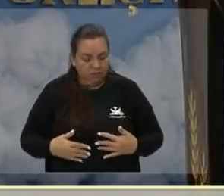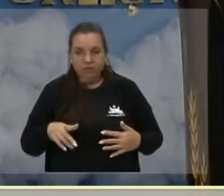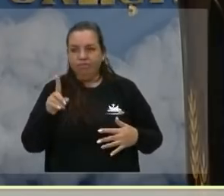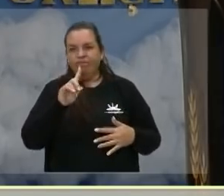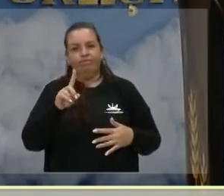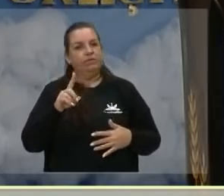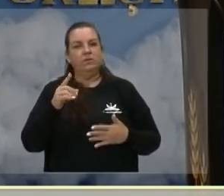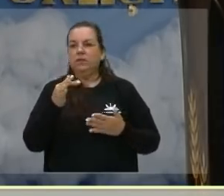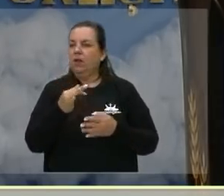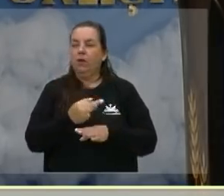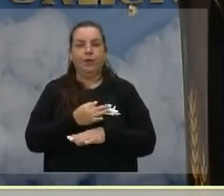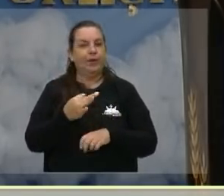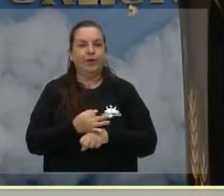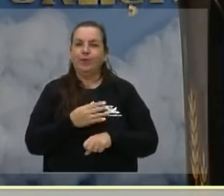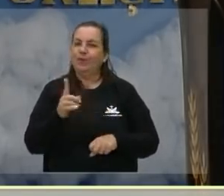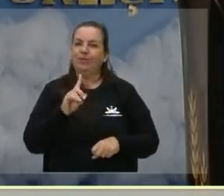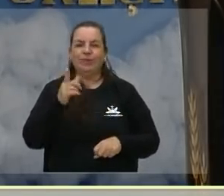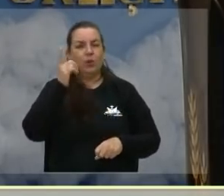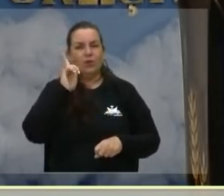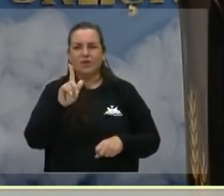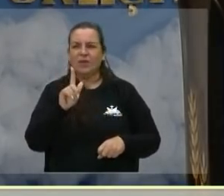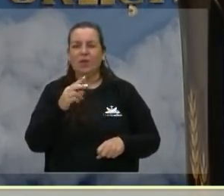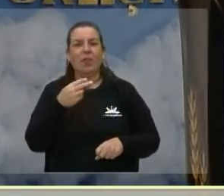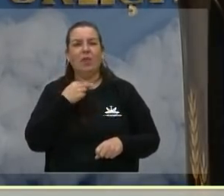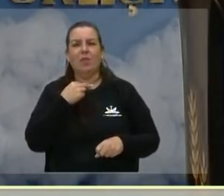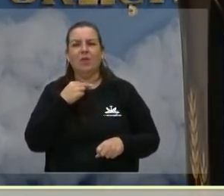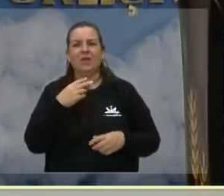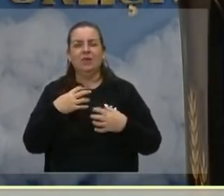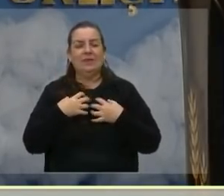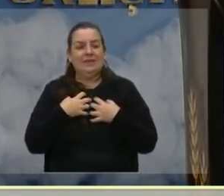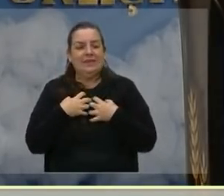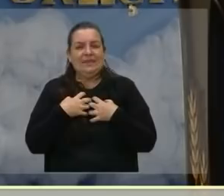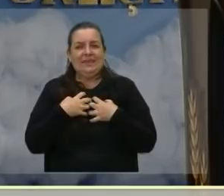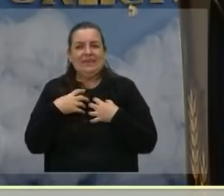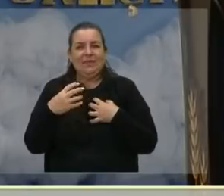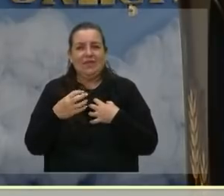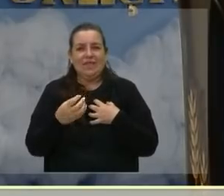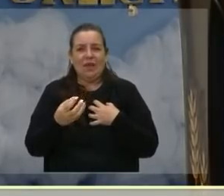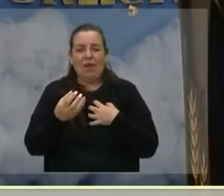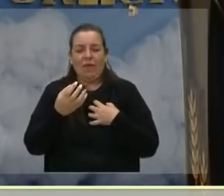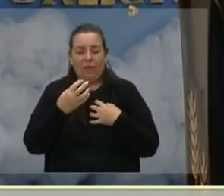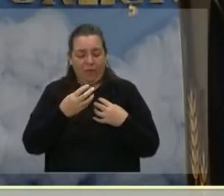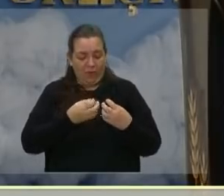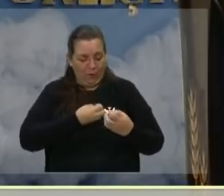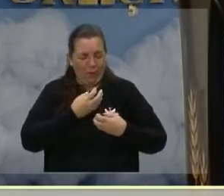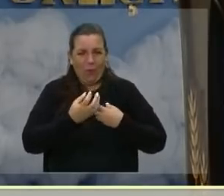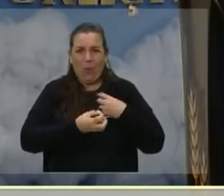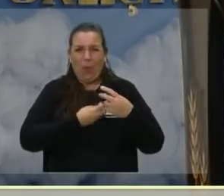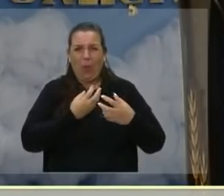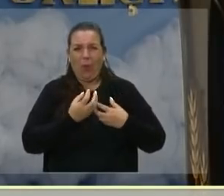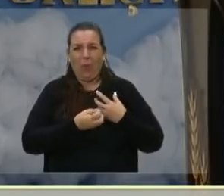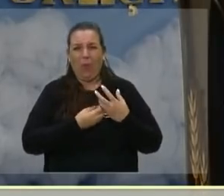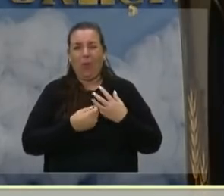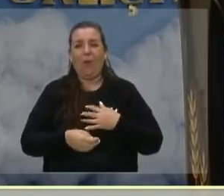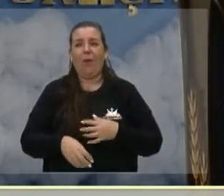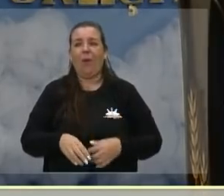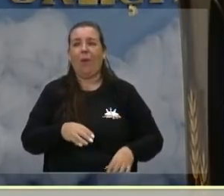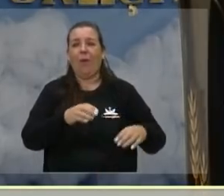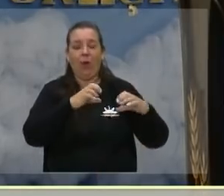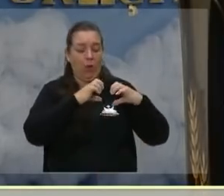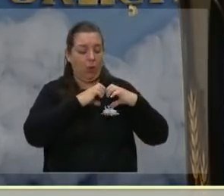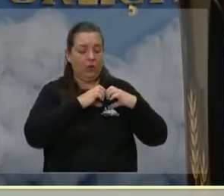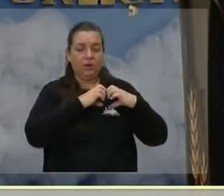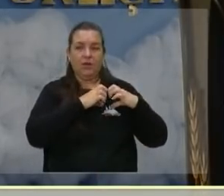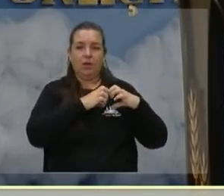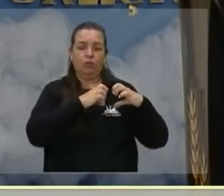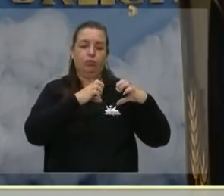aguentou não podendo se conter com essa bola de fogo o coração dele